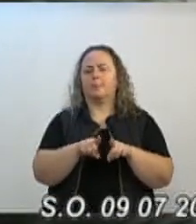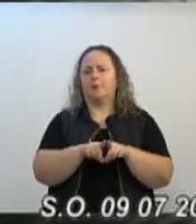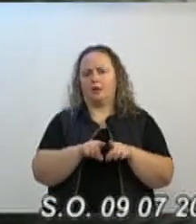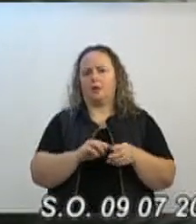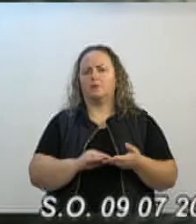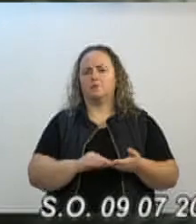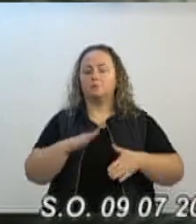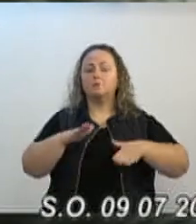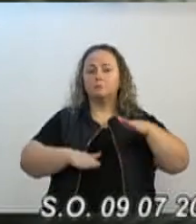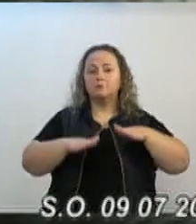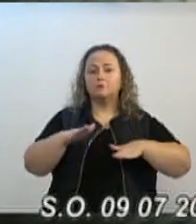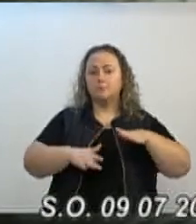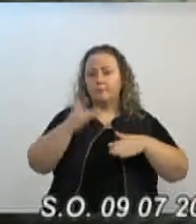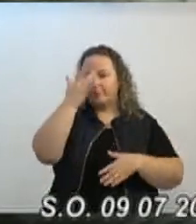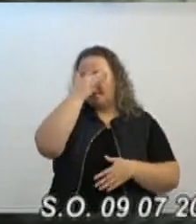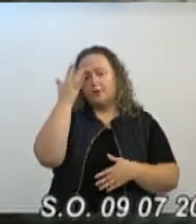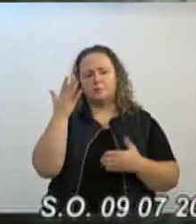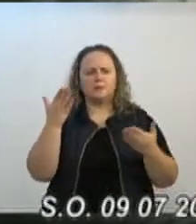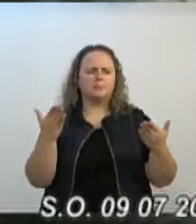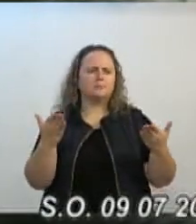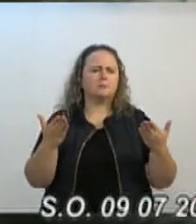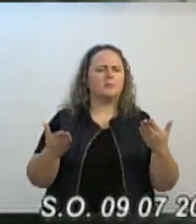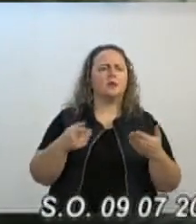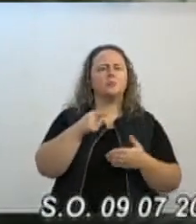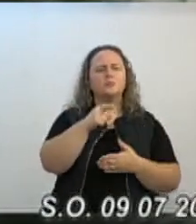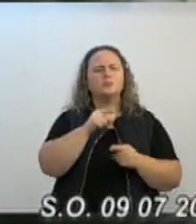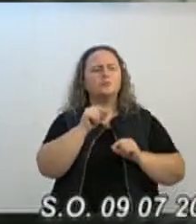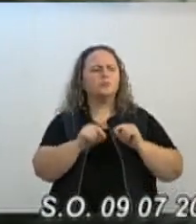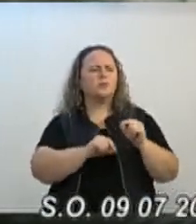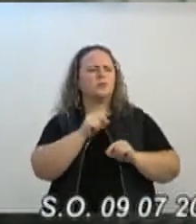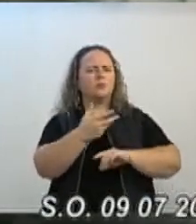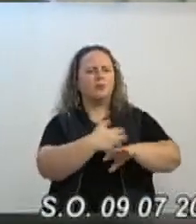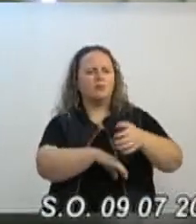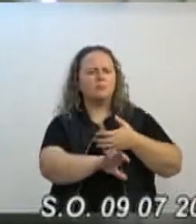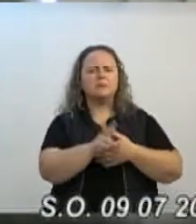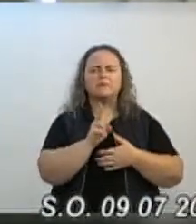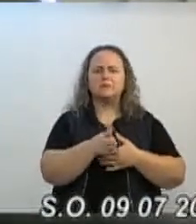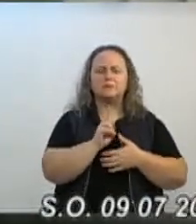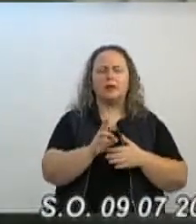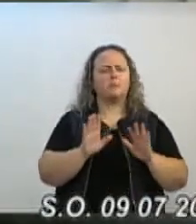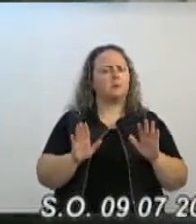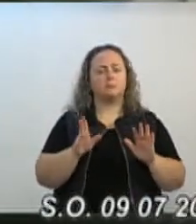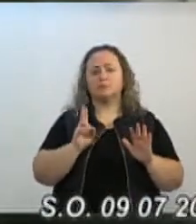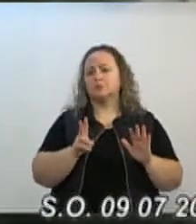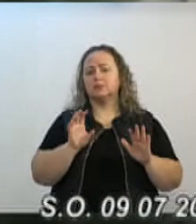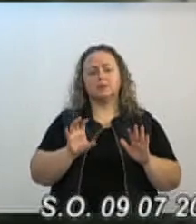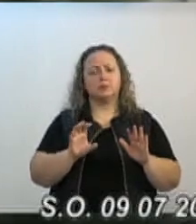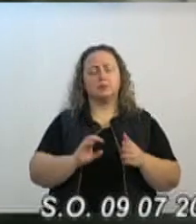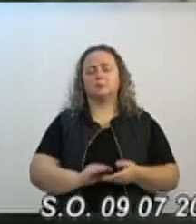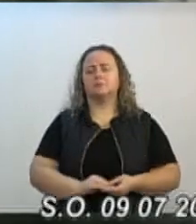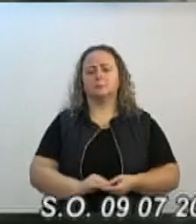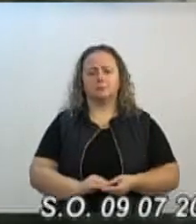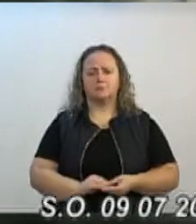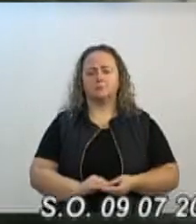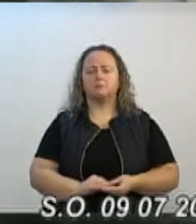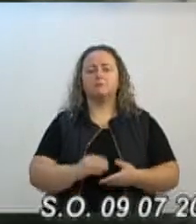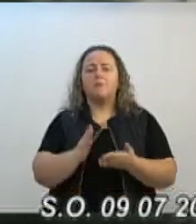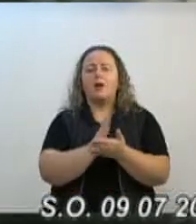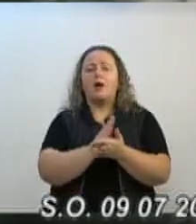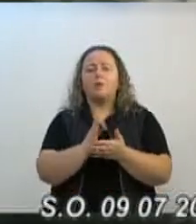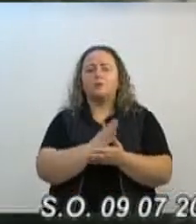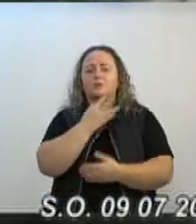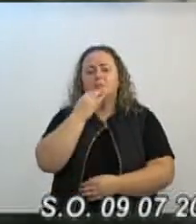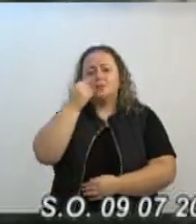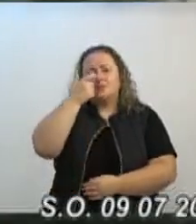às vezes, até as pessoas me falam, poxa, mas tu tá comprando briga. Eu sou assim, eu falo o que eu penso. Eu sei que eu vou agradar algumas pessoas e não vou agradar, mas eu não faço parte de